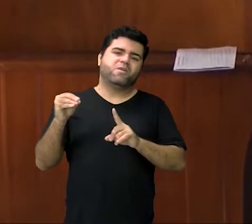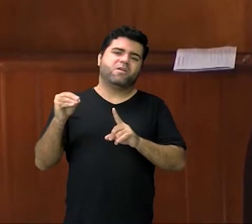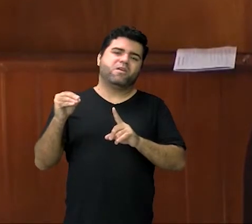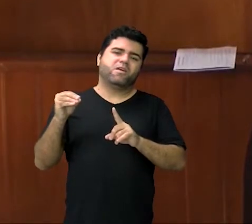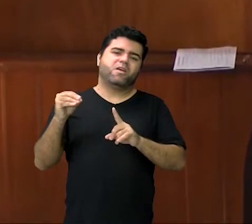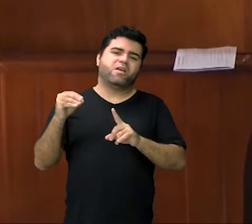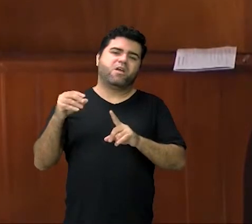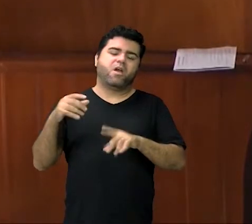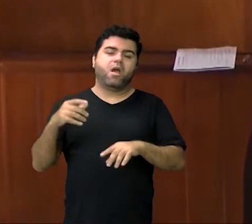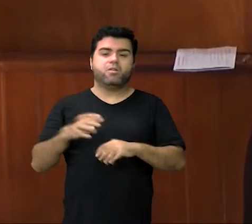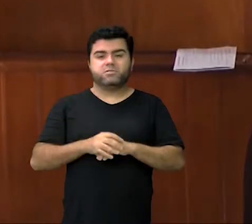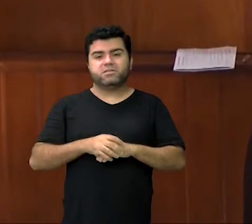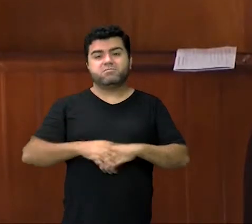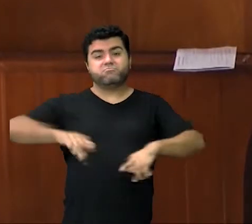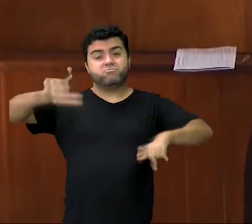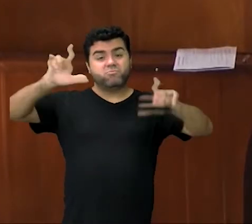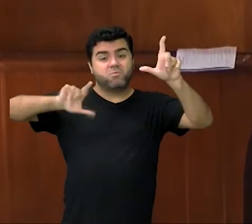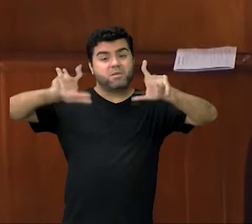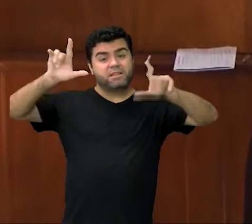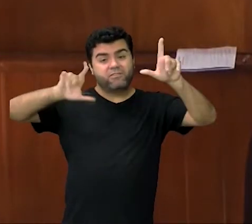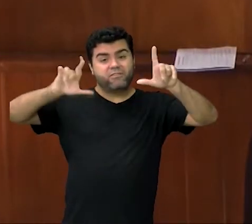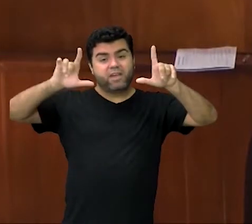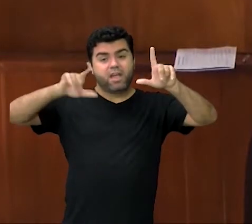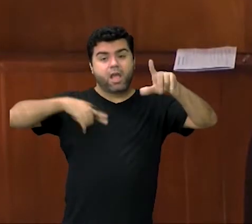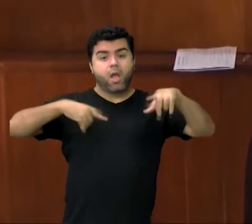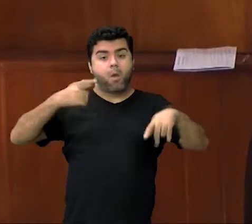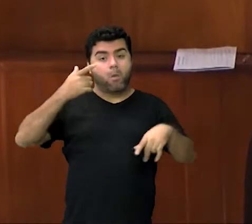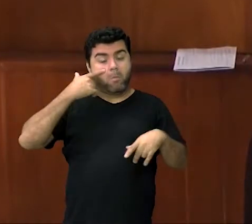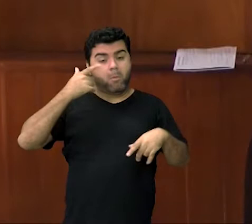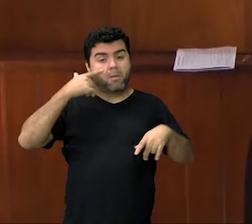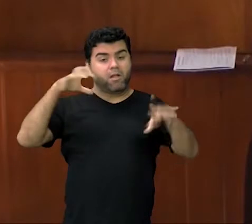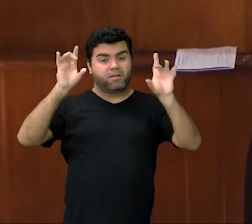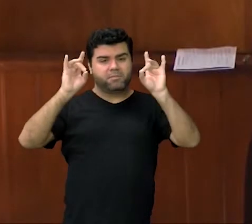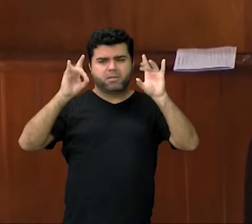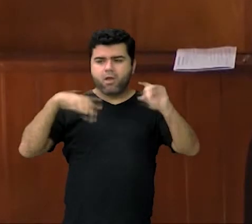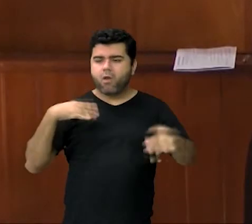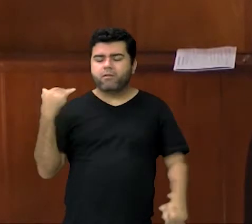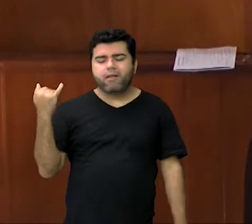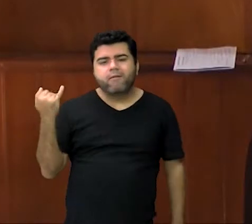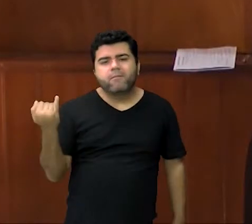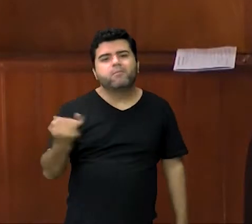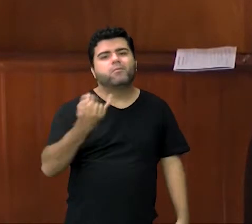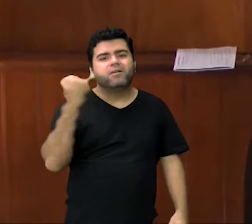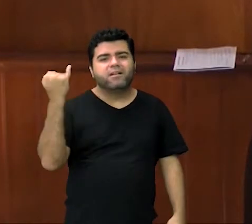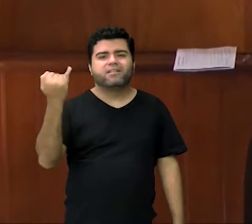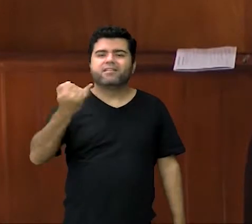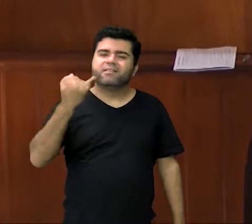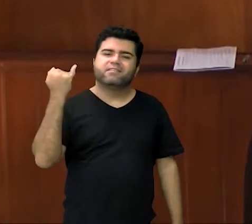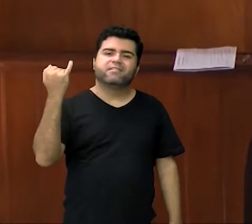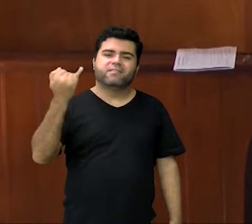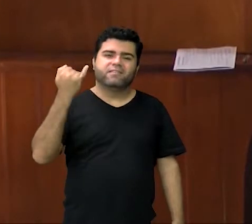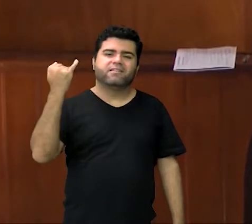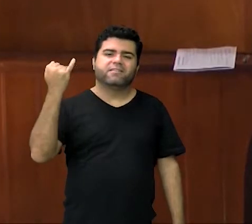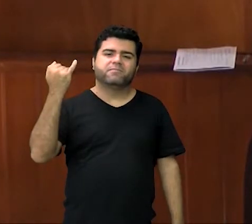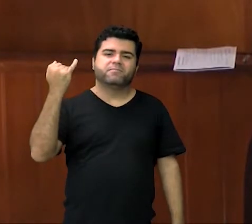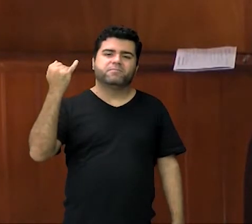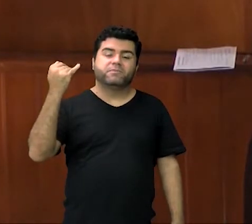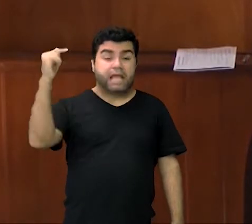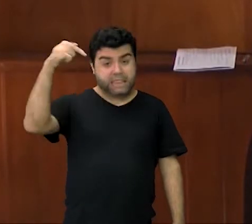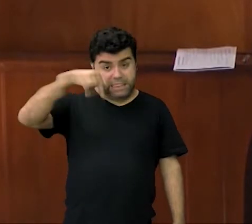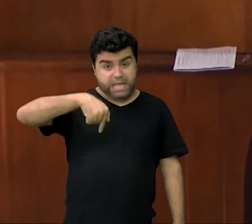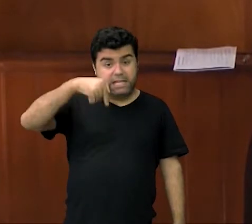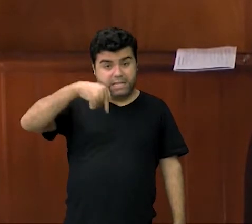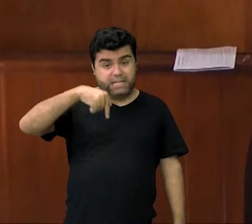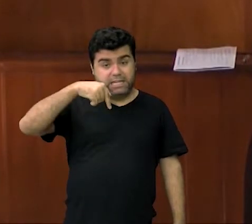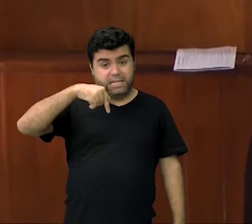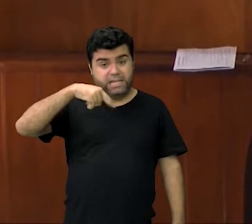rede, uma programação com um programa, olha a importância que, é dado. Né? Estar aqui